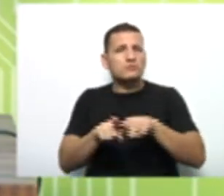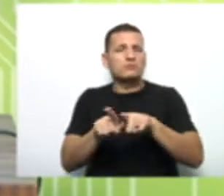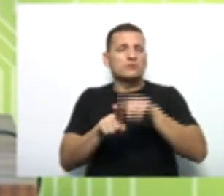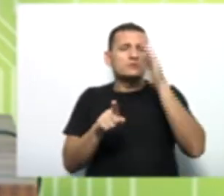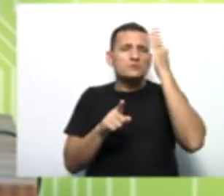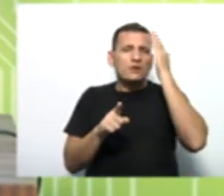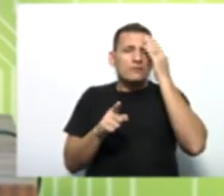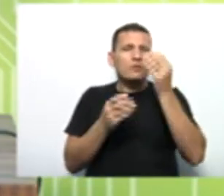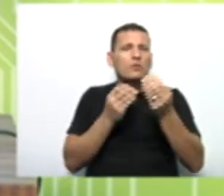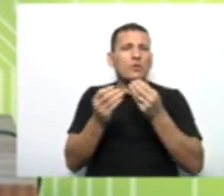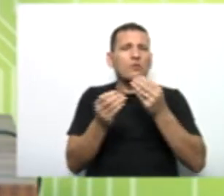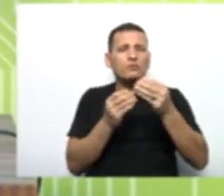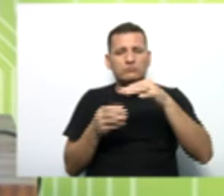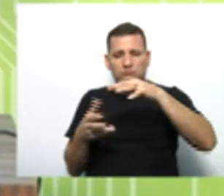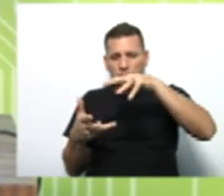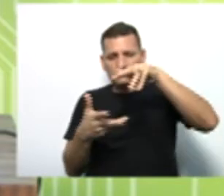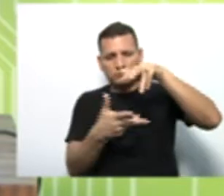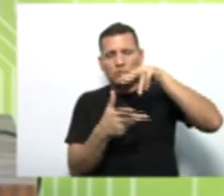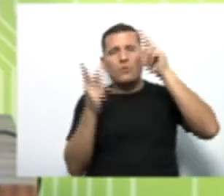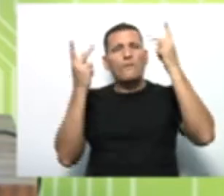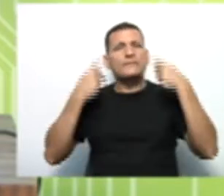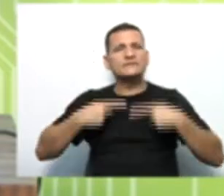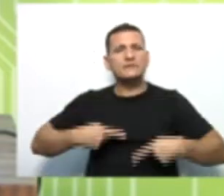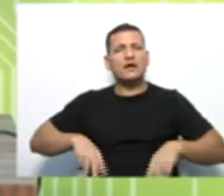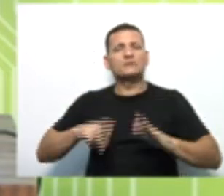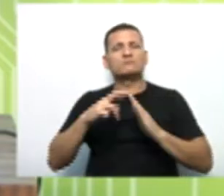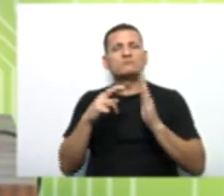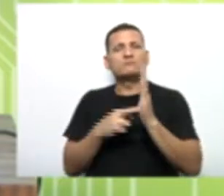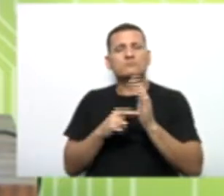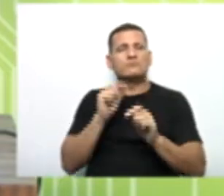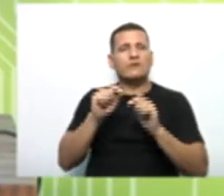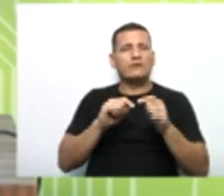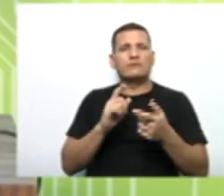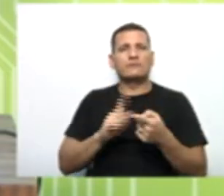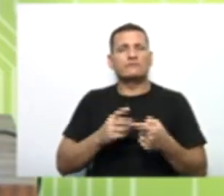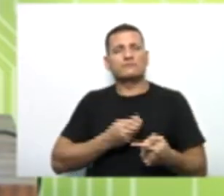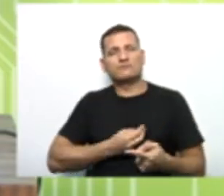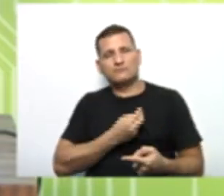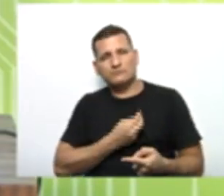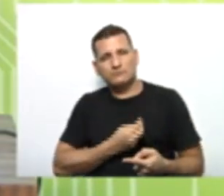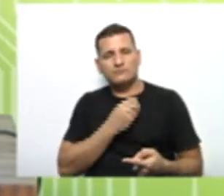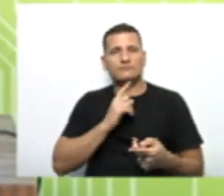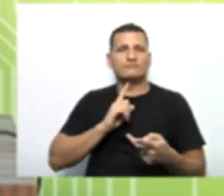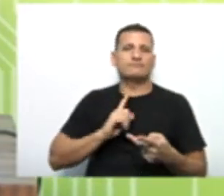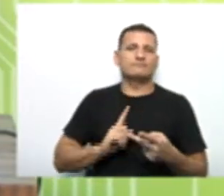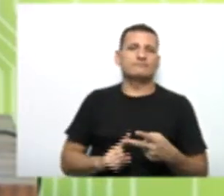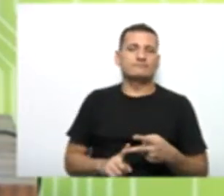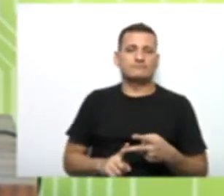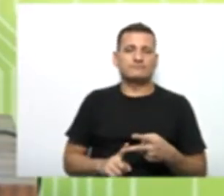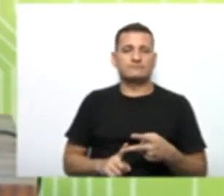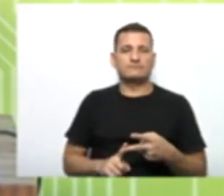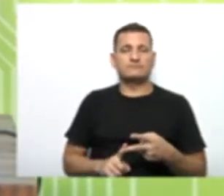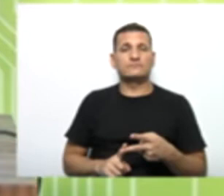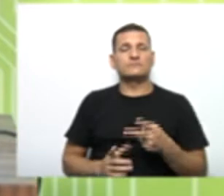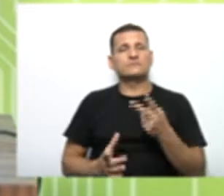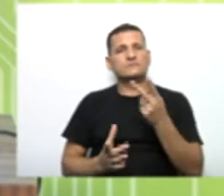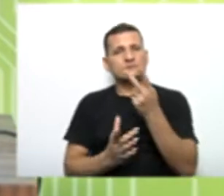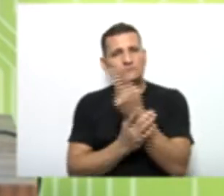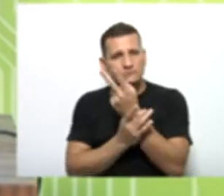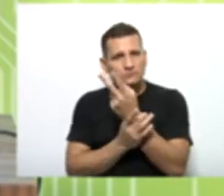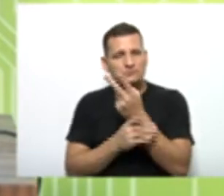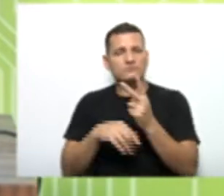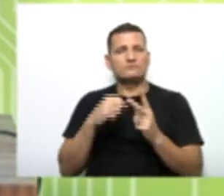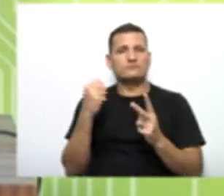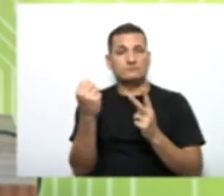regem universalmente toda a humanidade. São aqueles princípios relativos à vida, relativo à segurança da